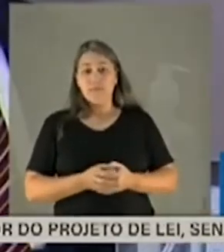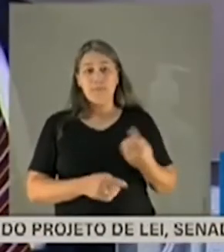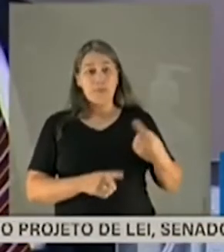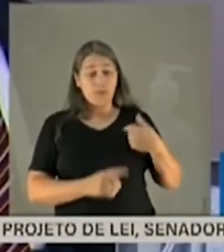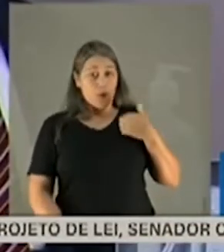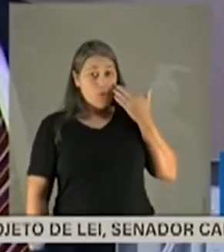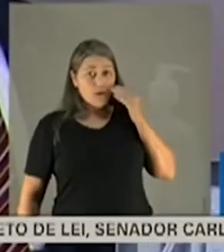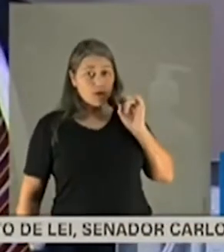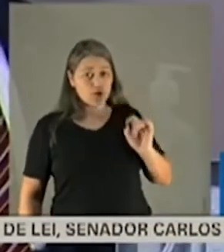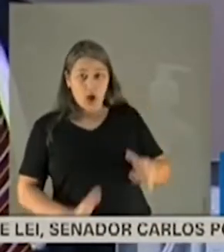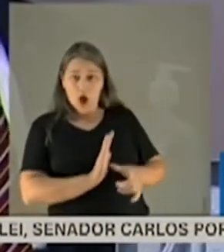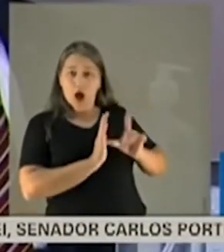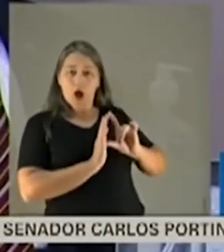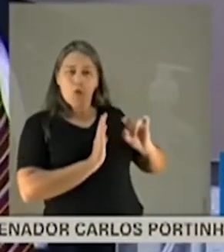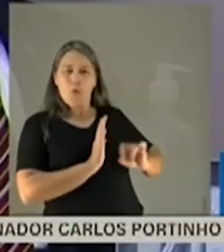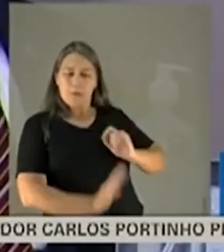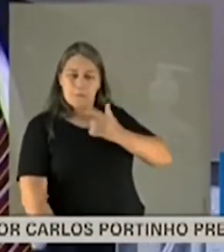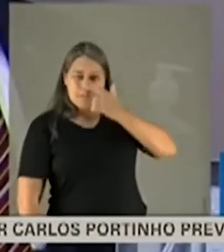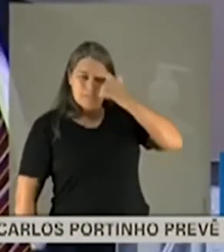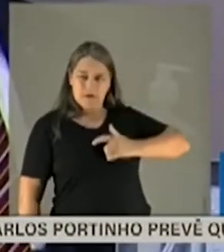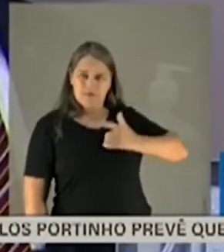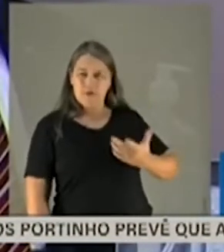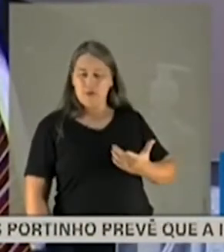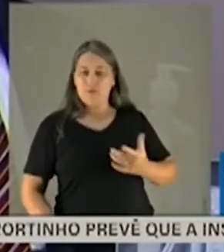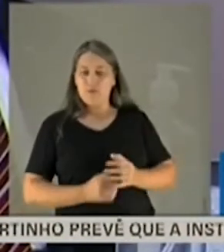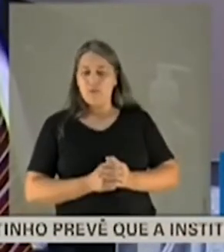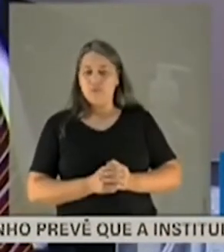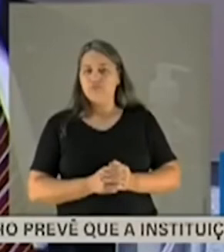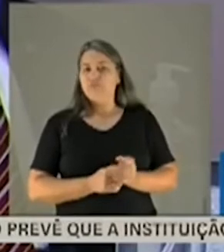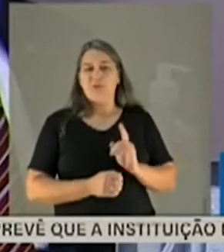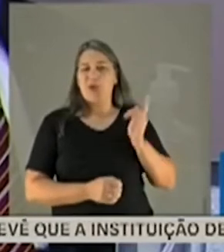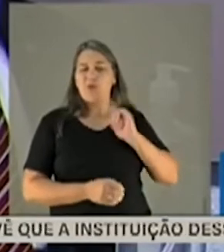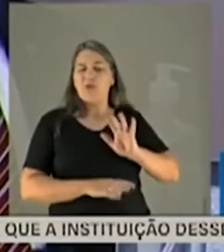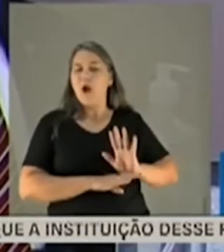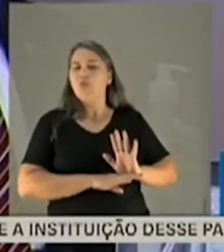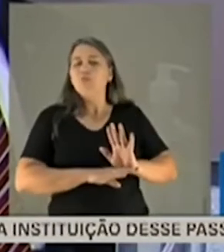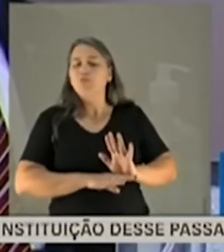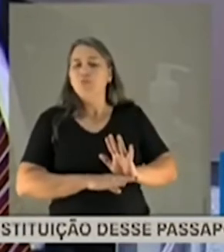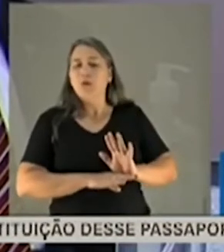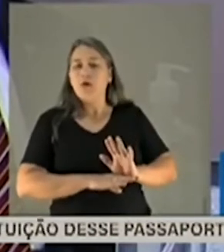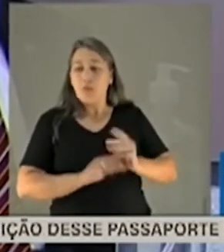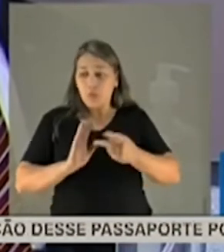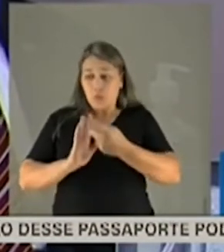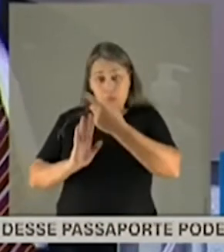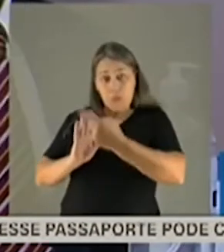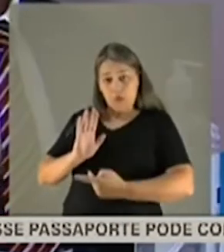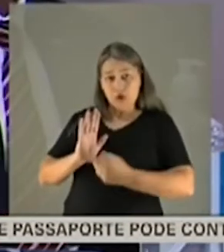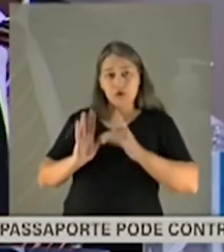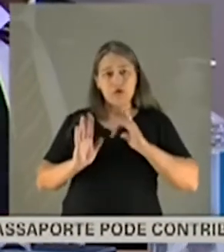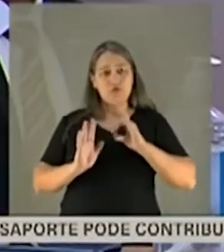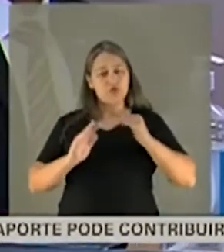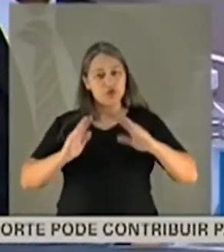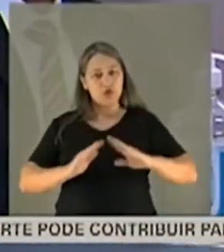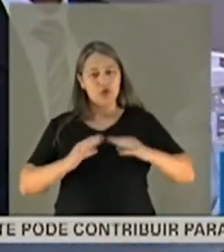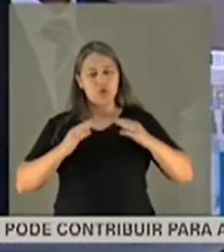que naquele momento, pelo perfil da doutora Luana, não iria contribuir para o meu projeto à frente do Ministério, que era